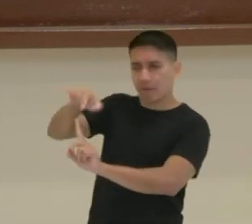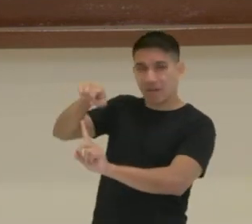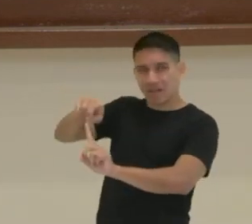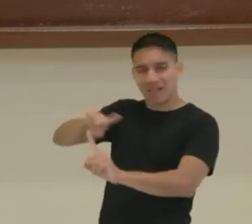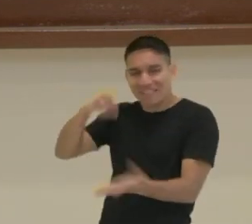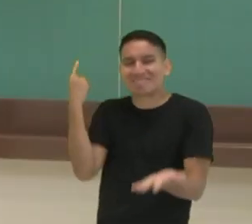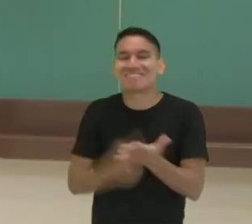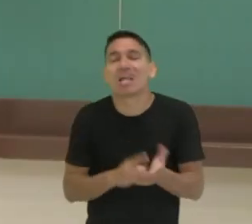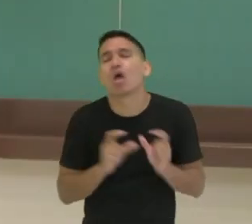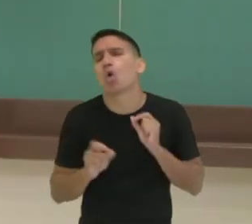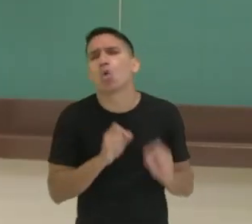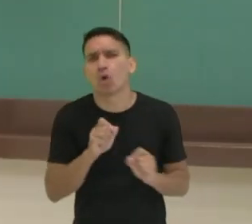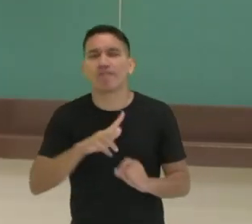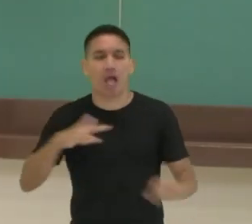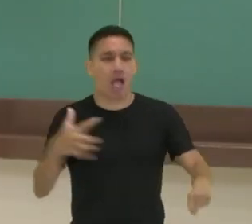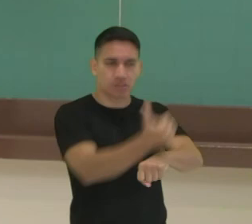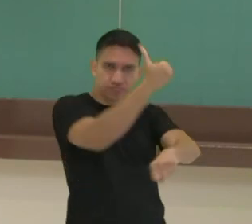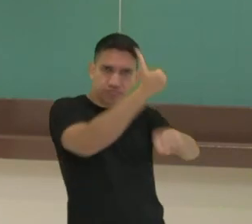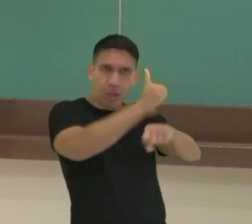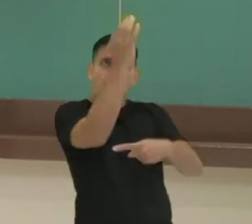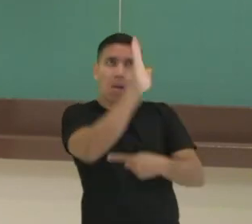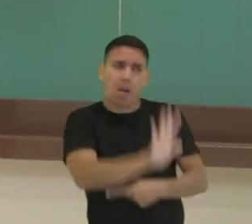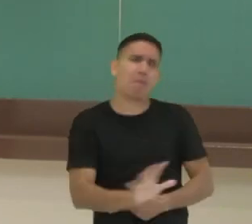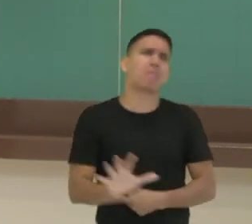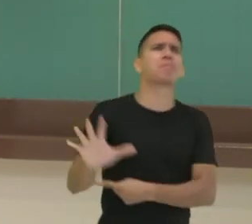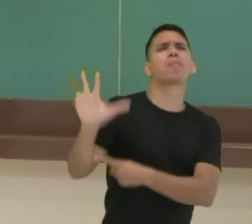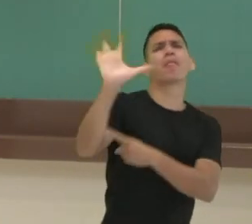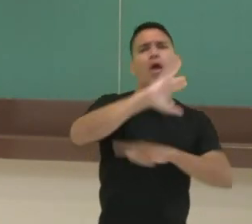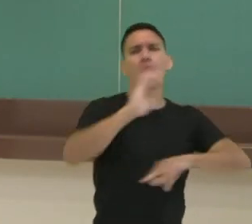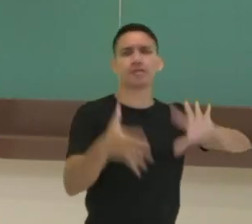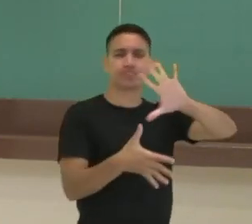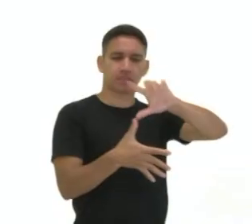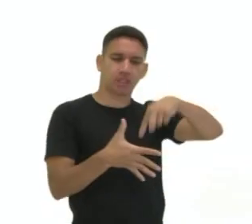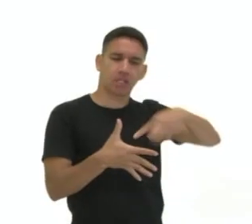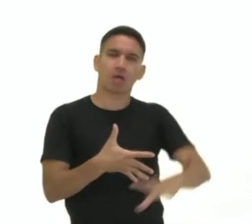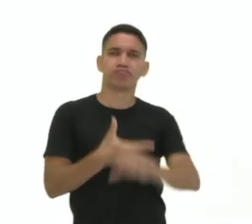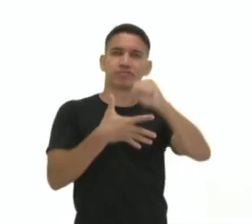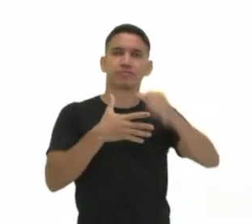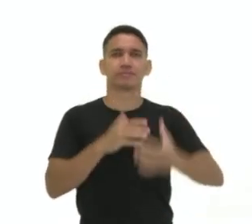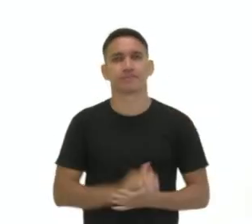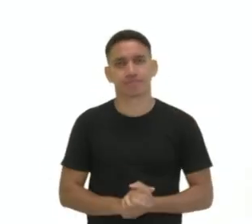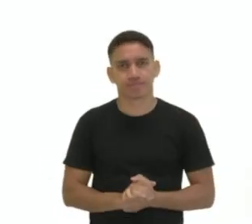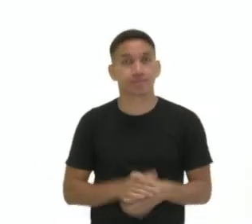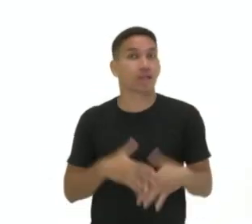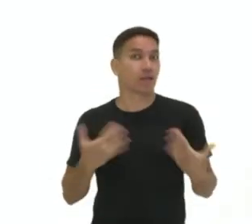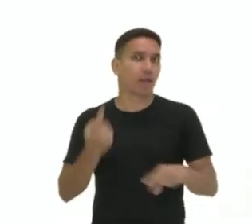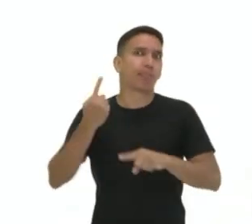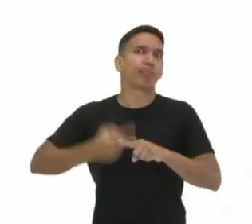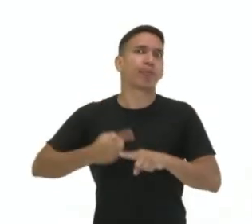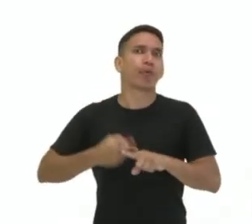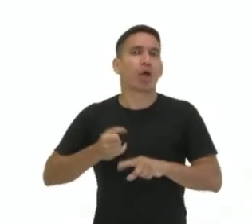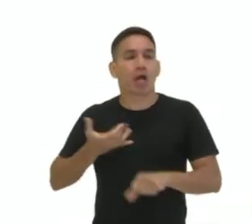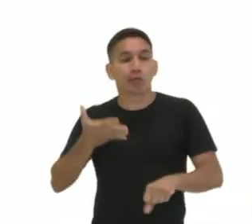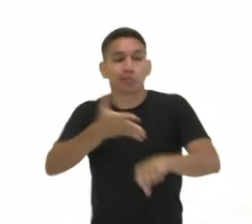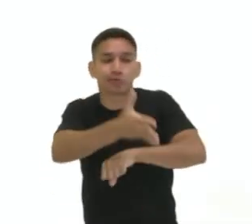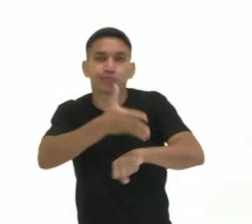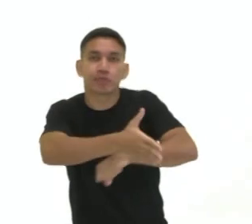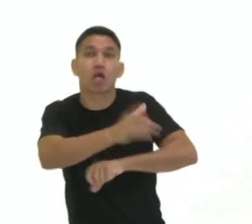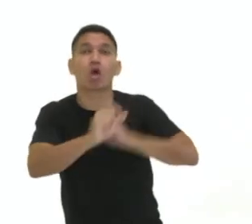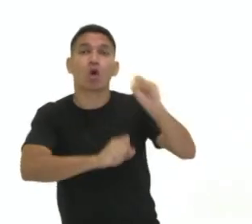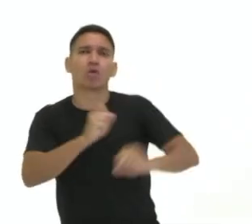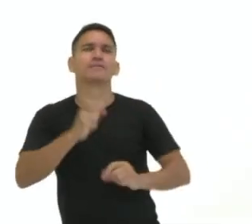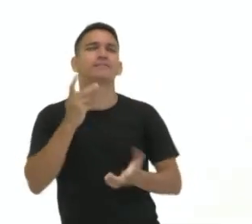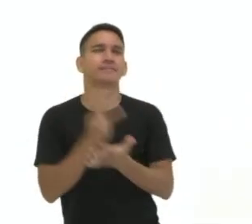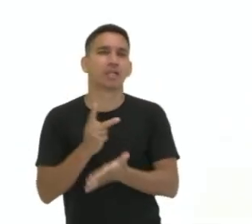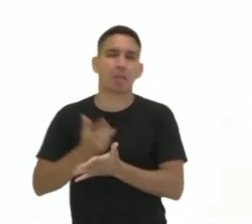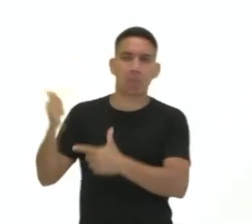decidir colonizar as terras que lhes pertenciam na América? A presença e as constantes